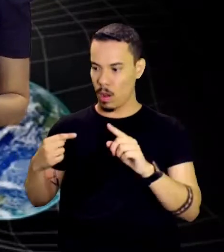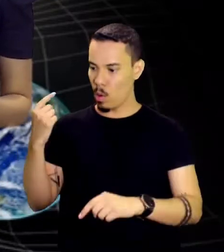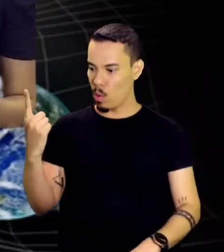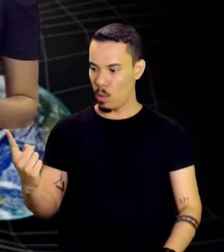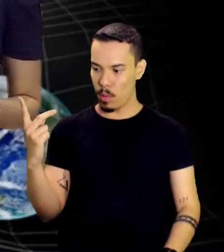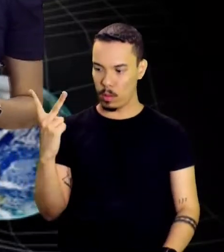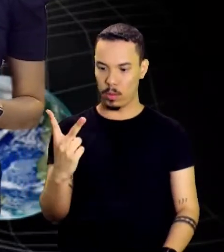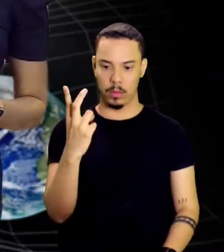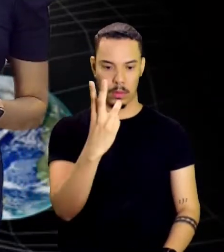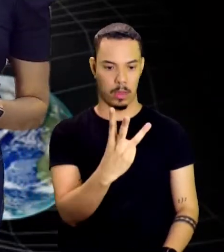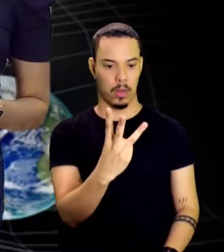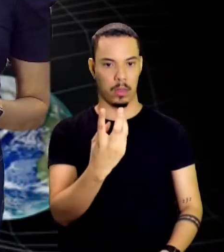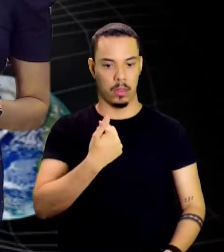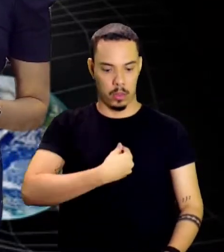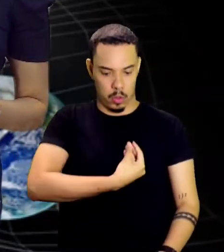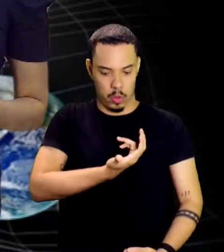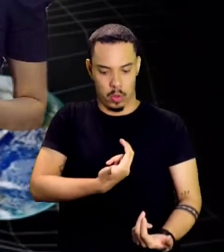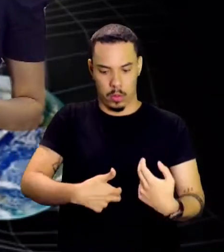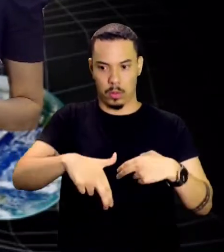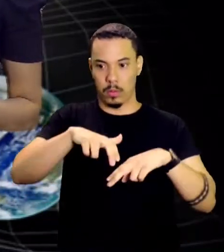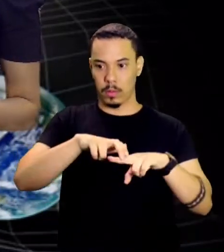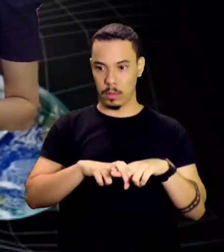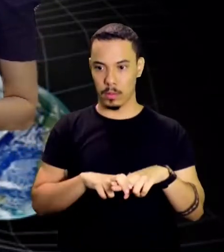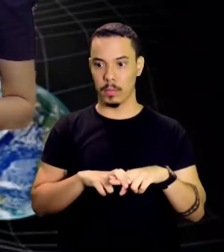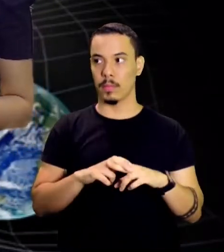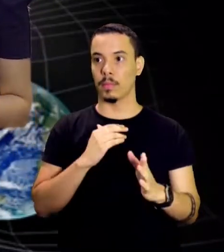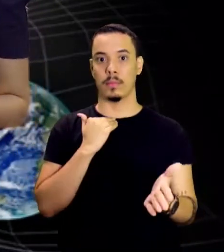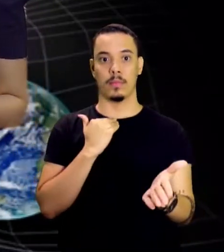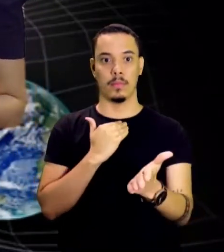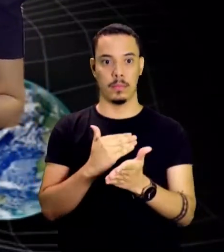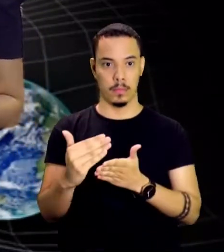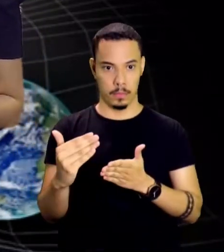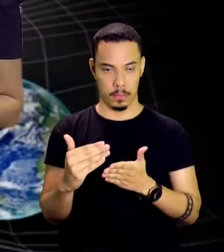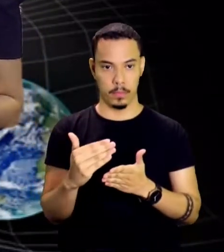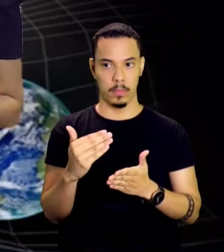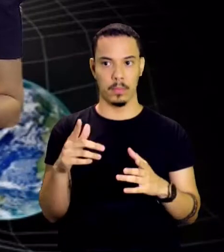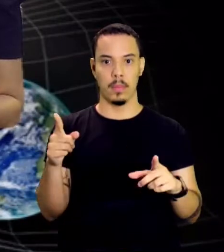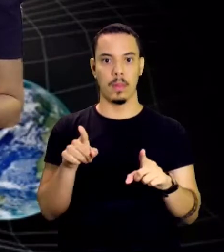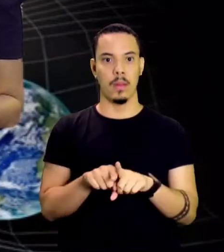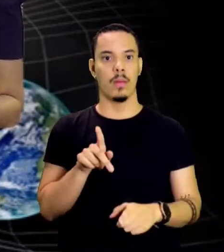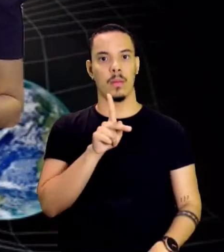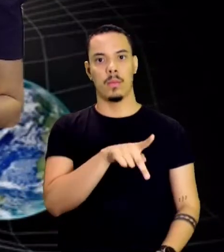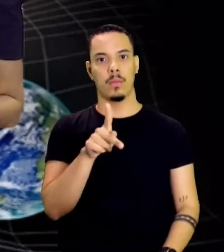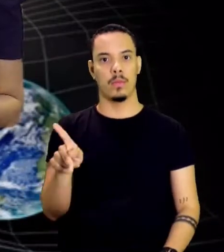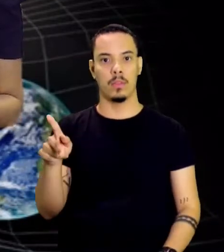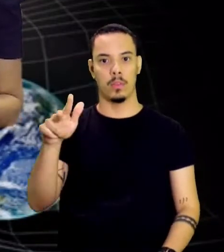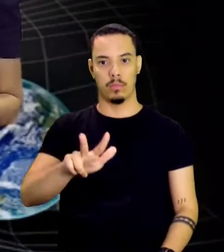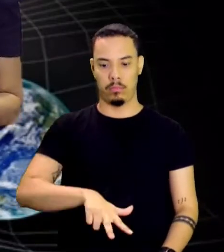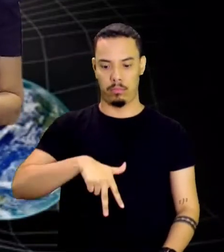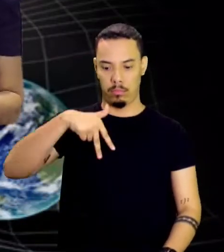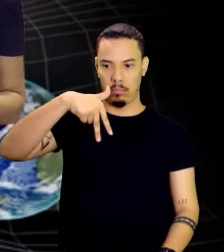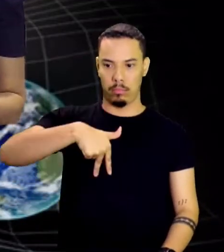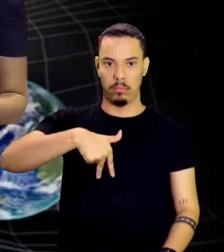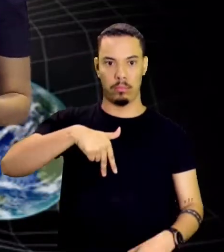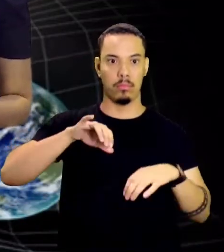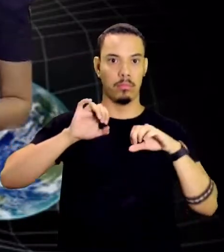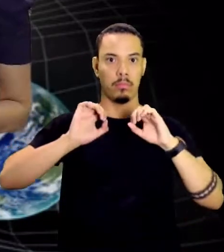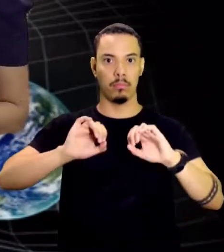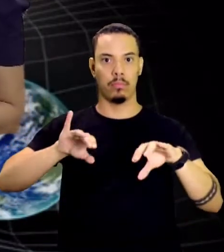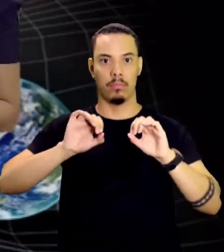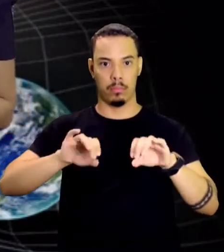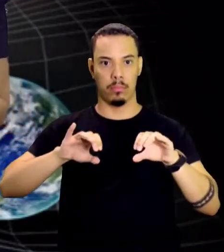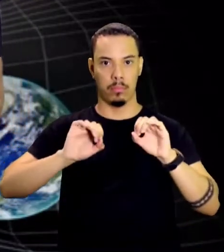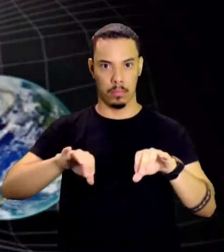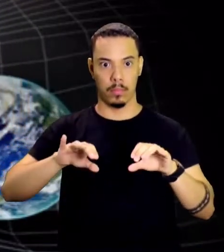estiver aí onde você está sentado e a partir da parte onde o professor fica aqui na frente da sala de aula que chamamos